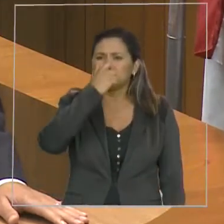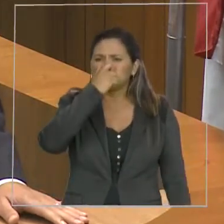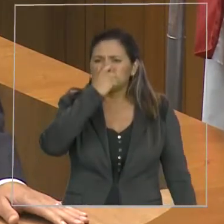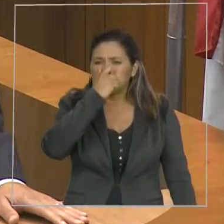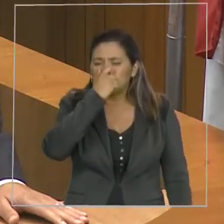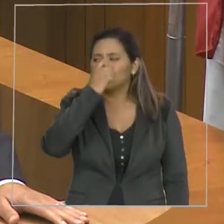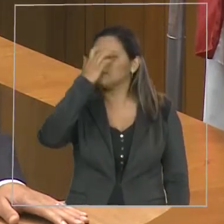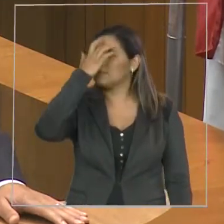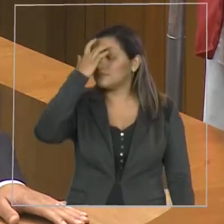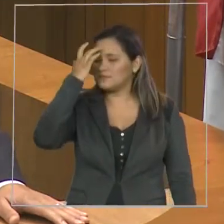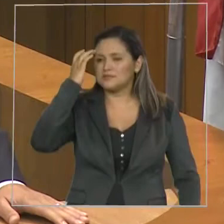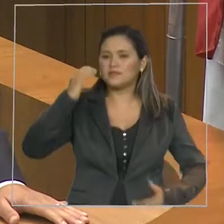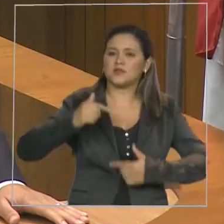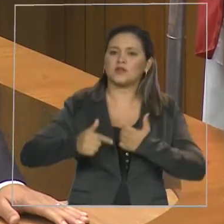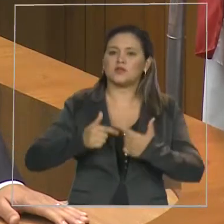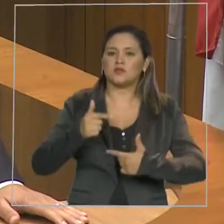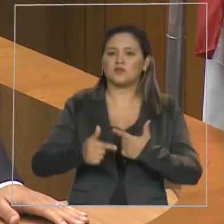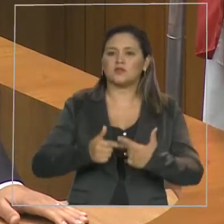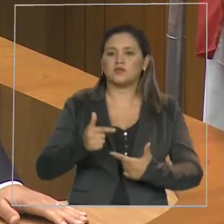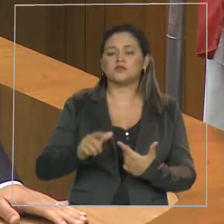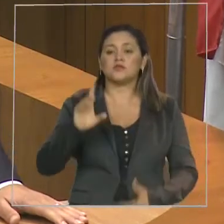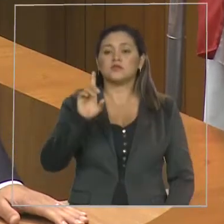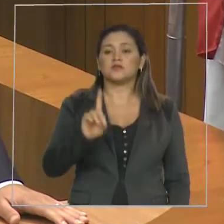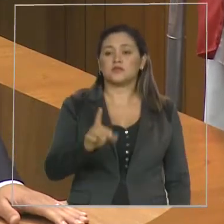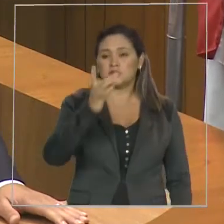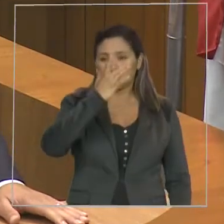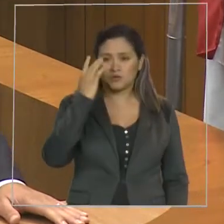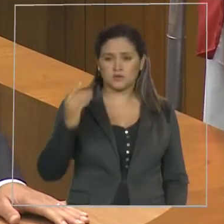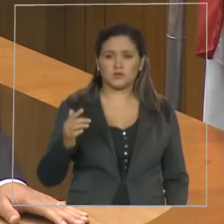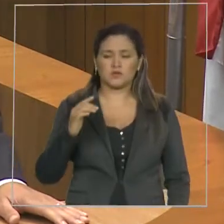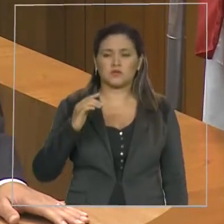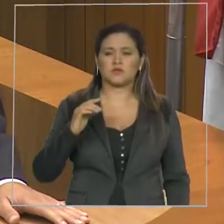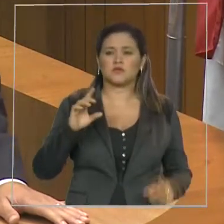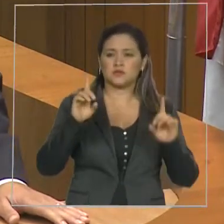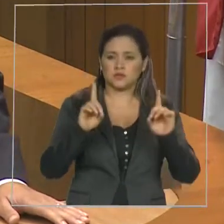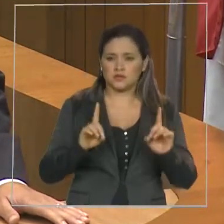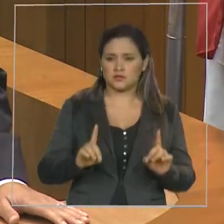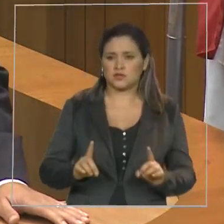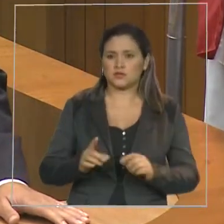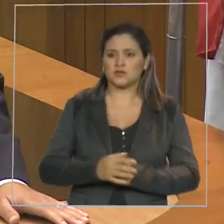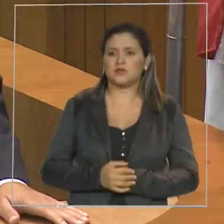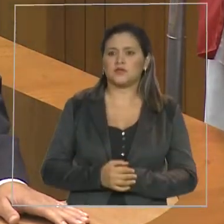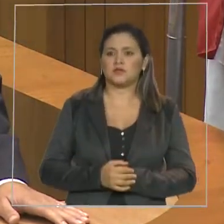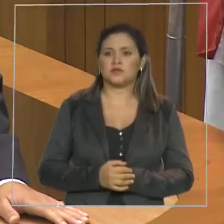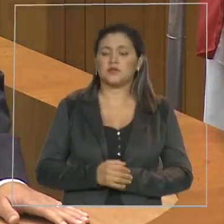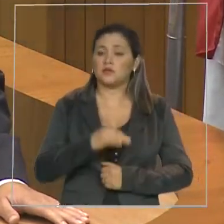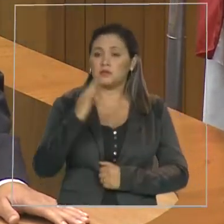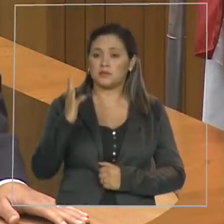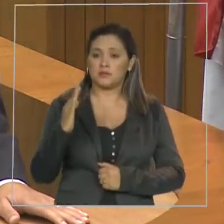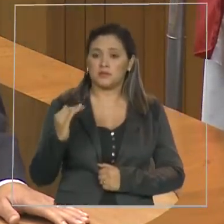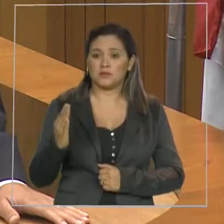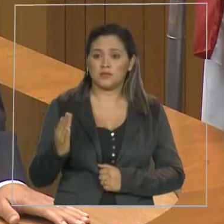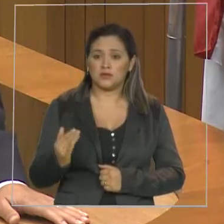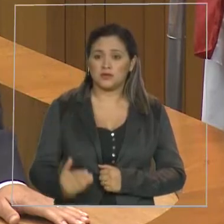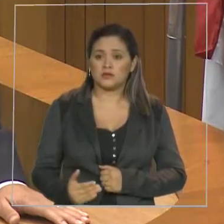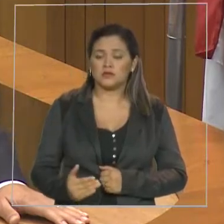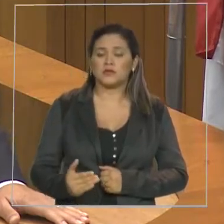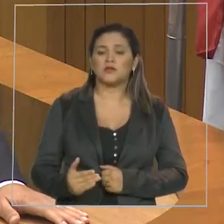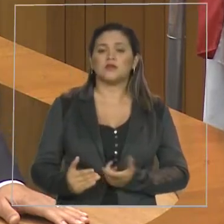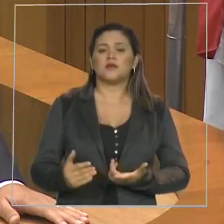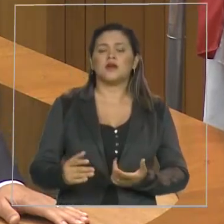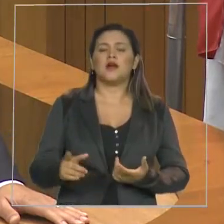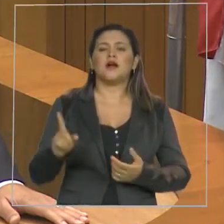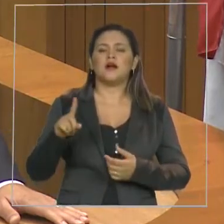momento onde o Brasil se destaca com o paradesporto, no momento onde o Brasil sediou uma Olimpíada, uma Paralimpíada